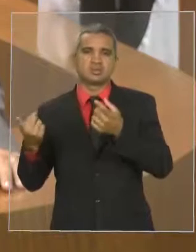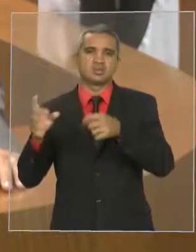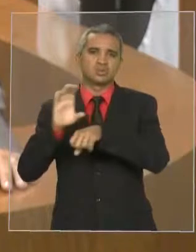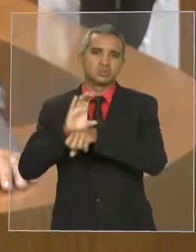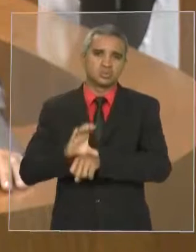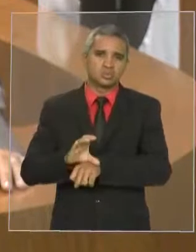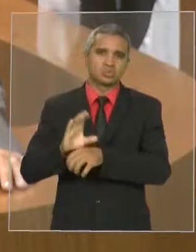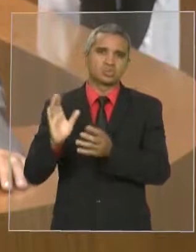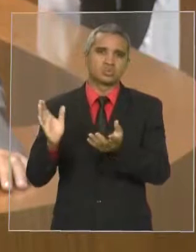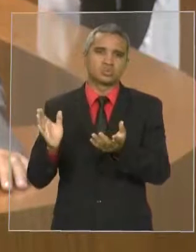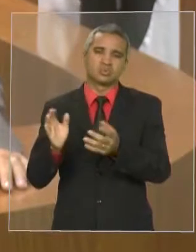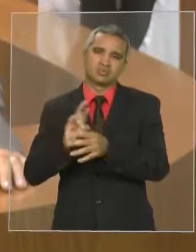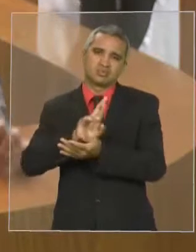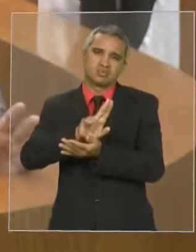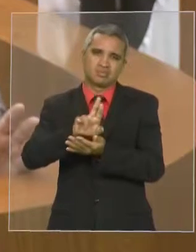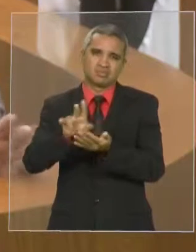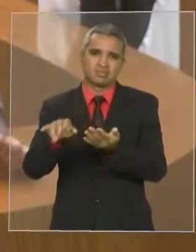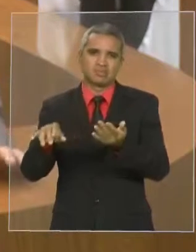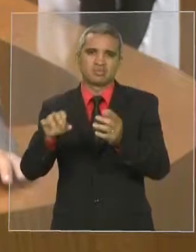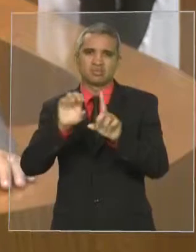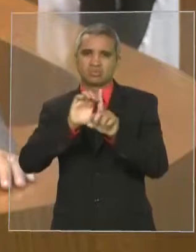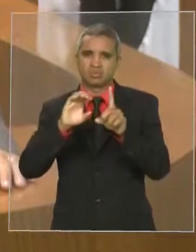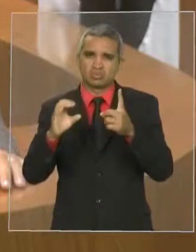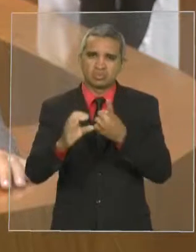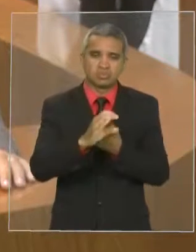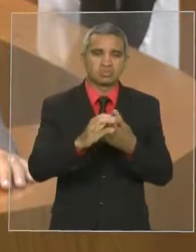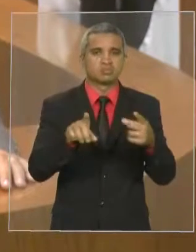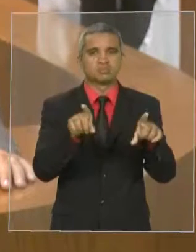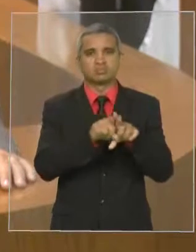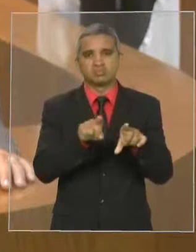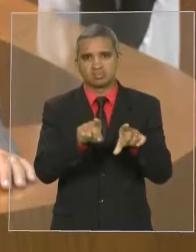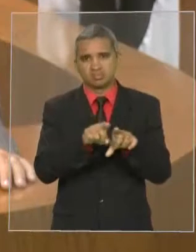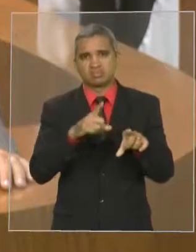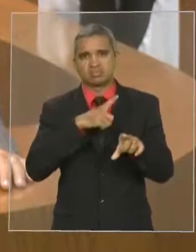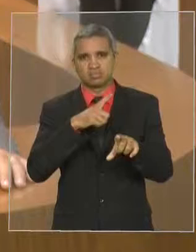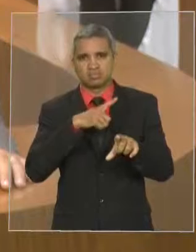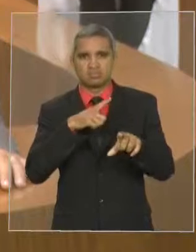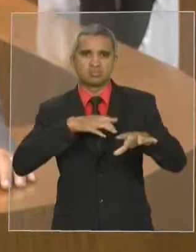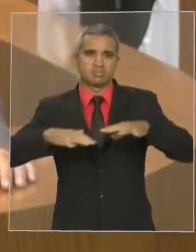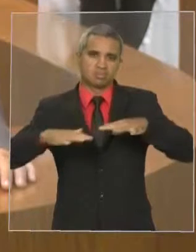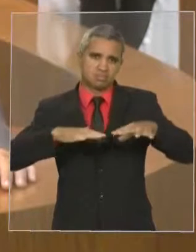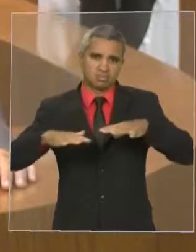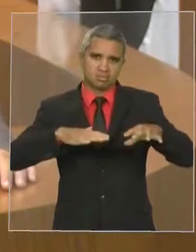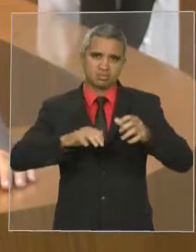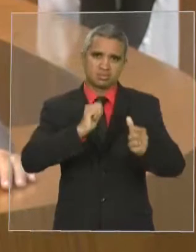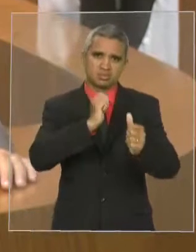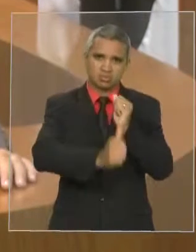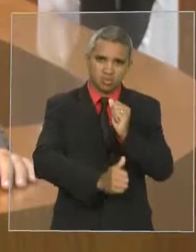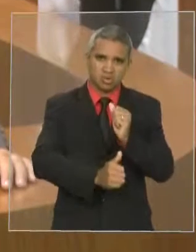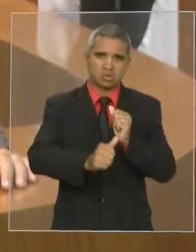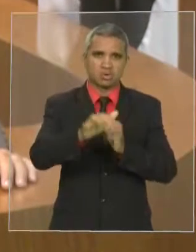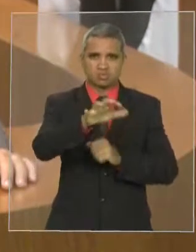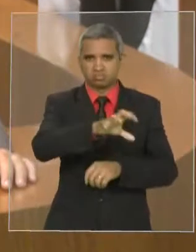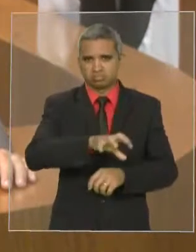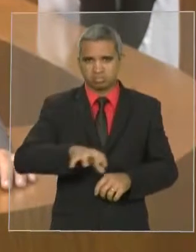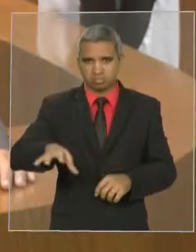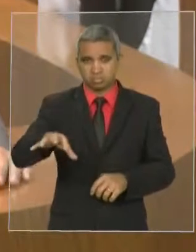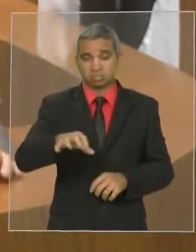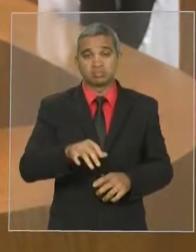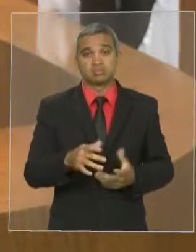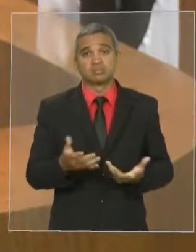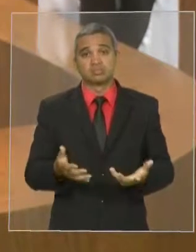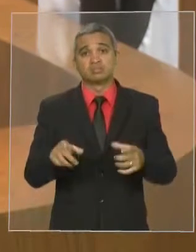evangélicos, do movimento de esporte do município, e tem sido assim um meio